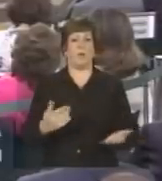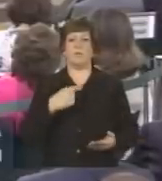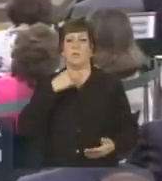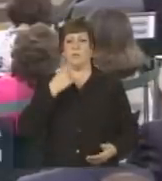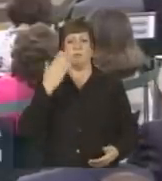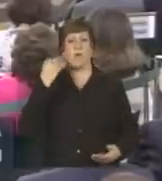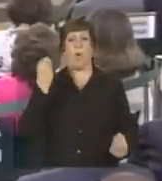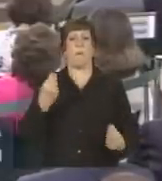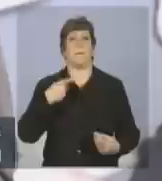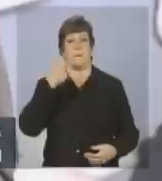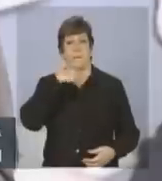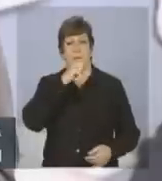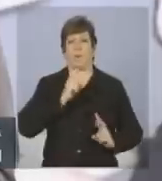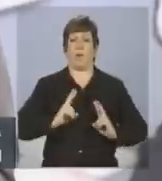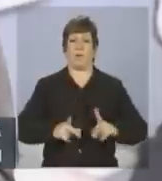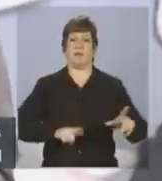madrugada.